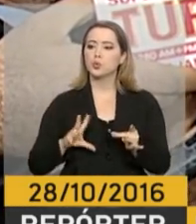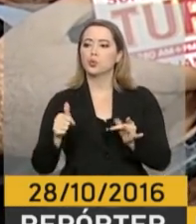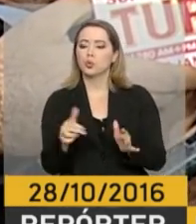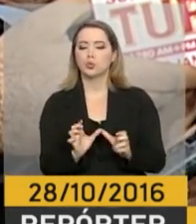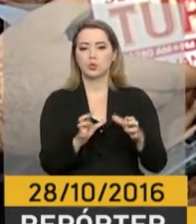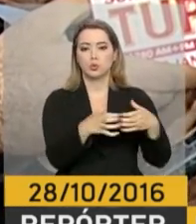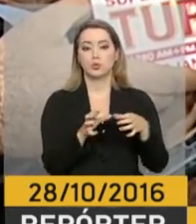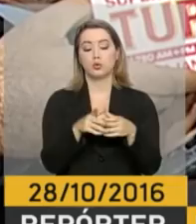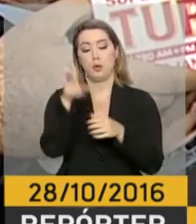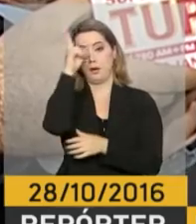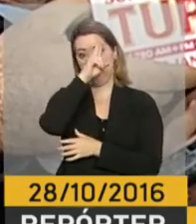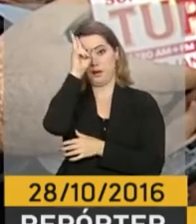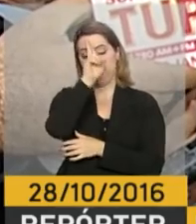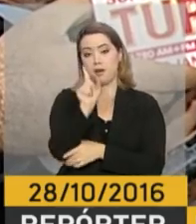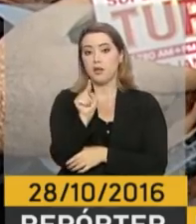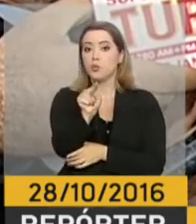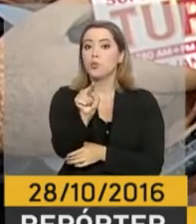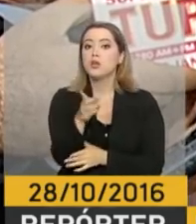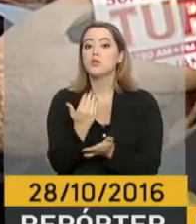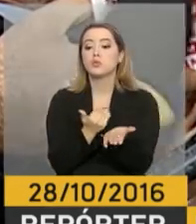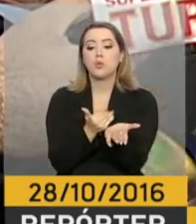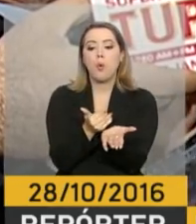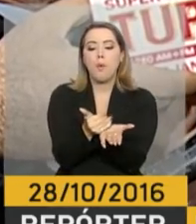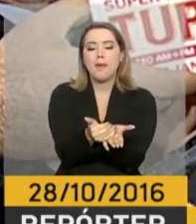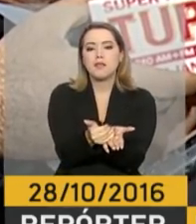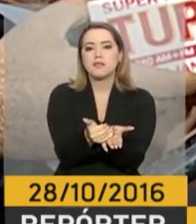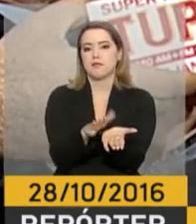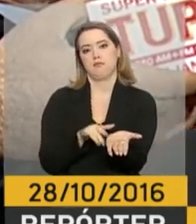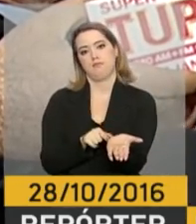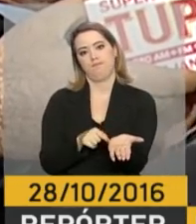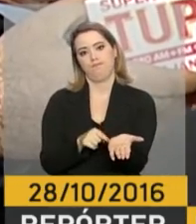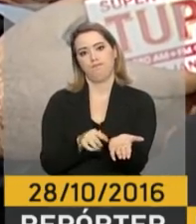lembrando, isso é uma iniciativa apenas